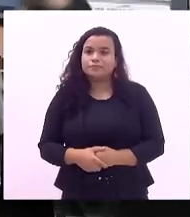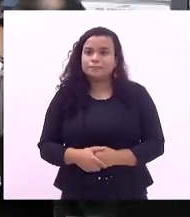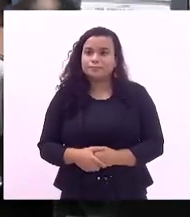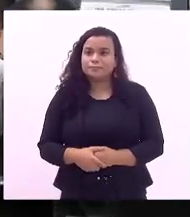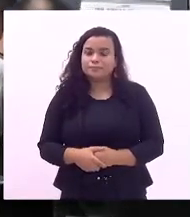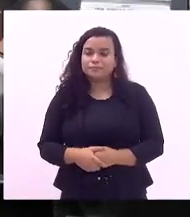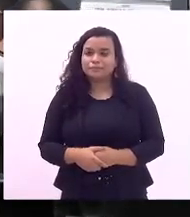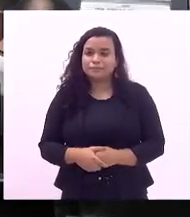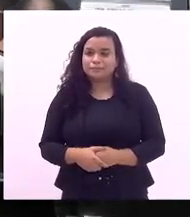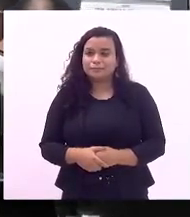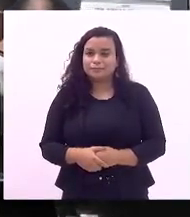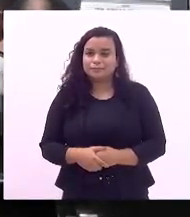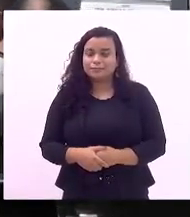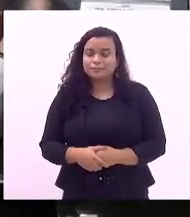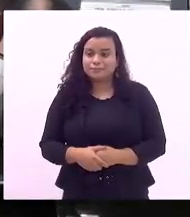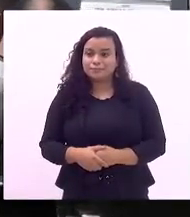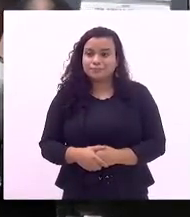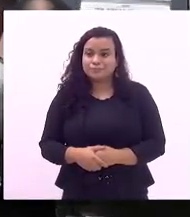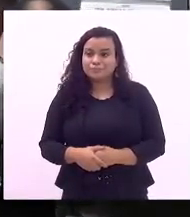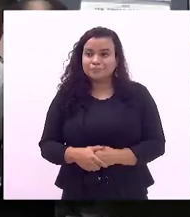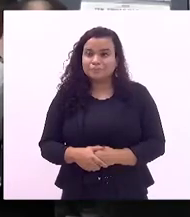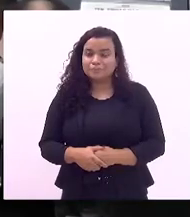E aí